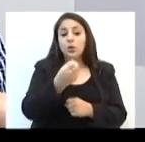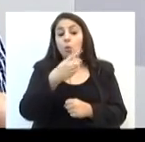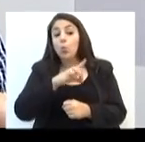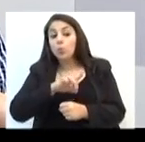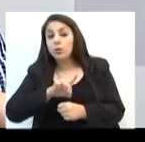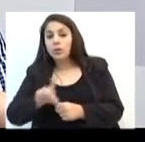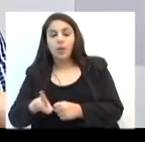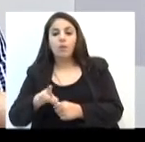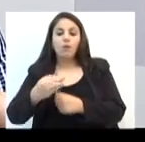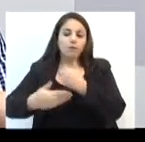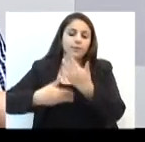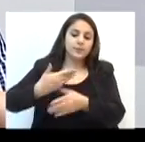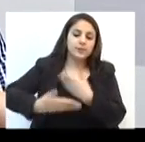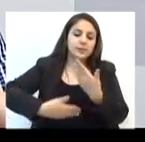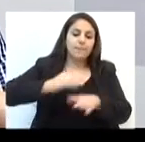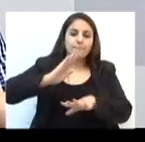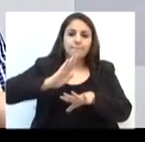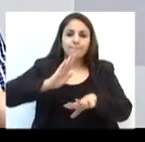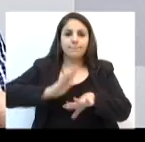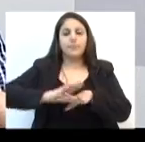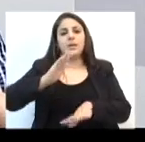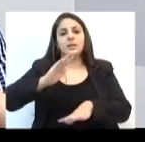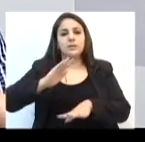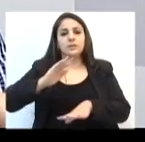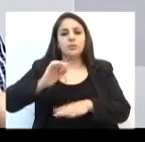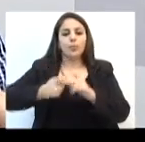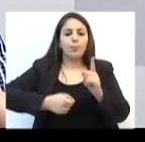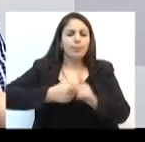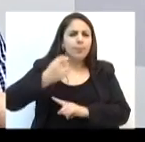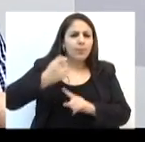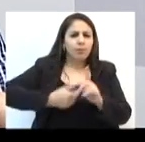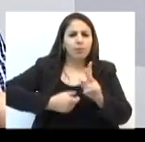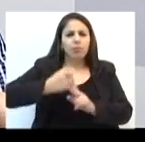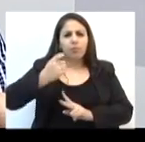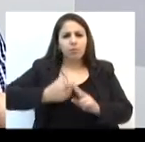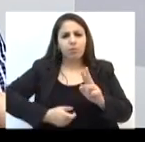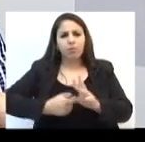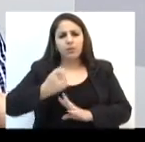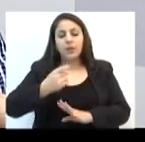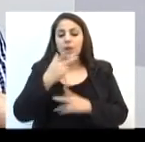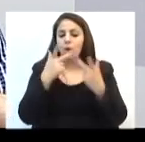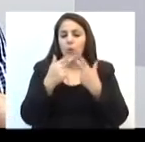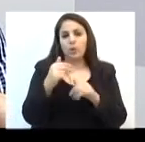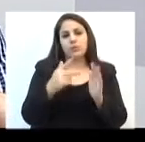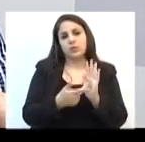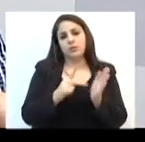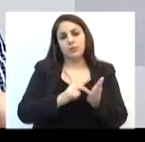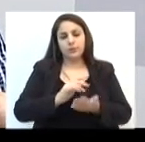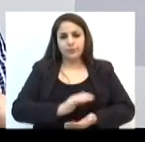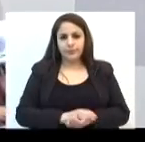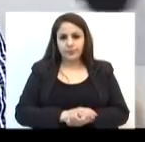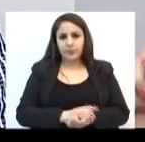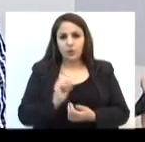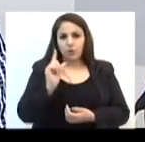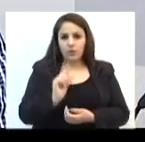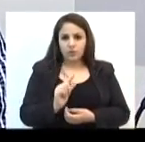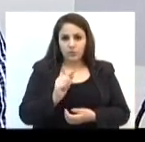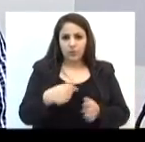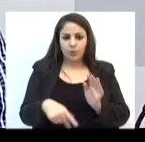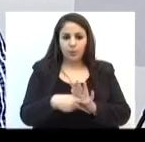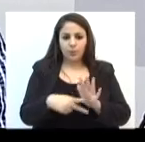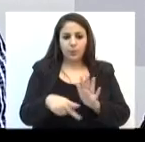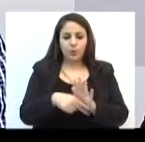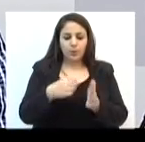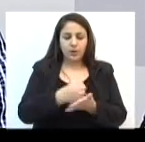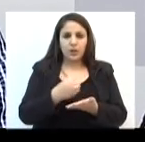não avançar mais nos próximos meses, nesse mesmo sentido. Com a diminuição